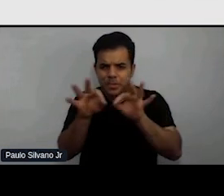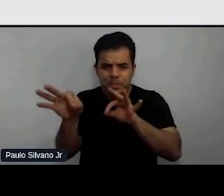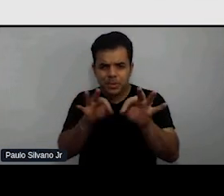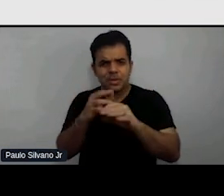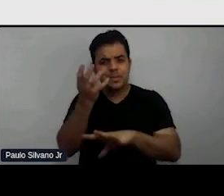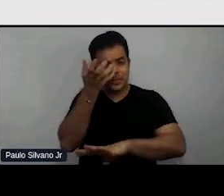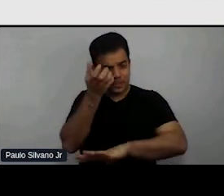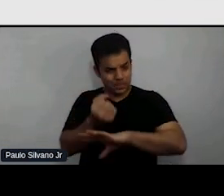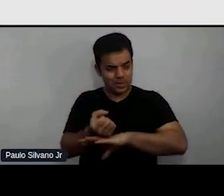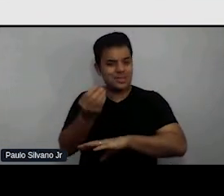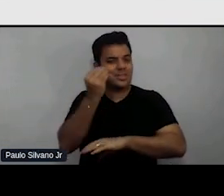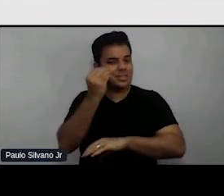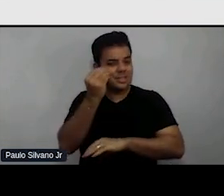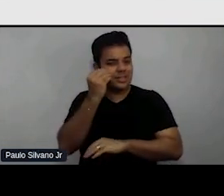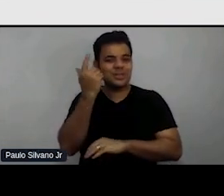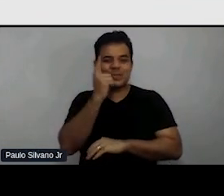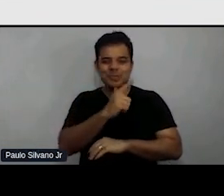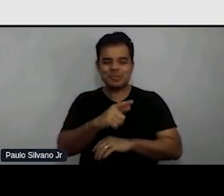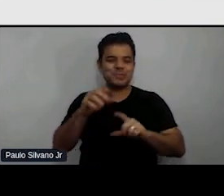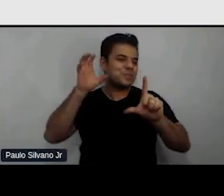para ver se está dando certo.